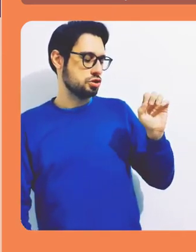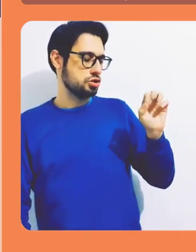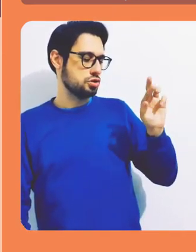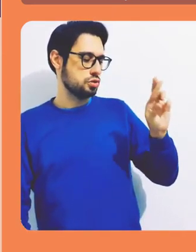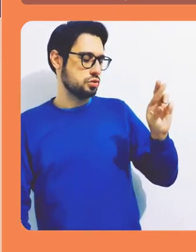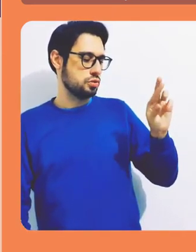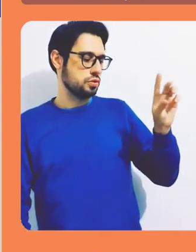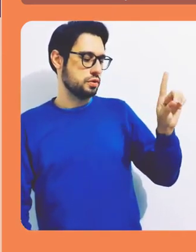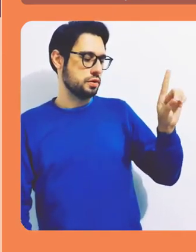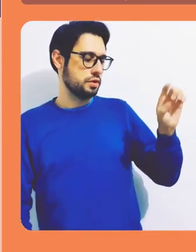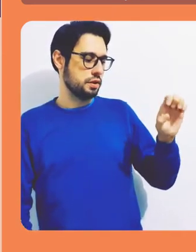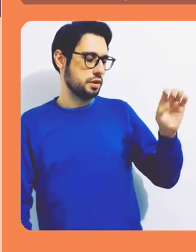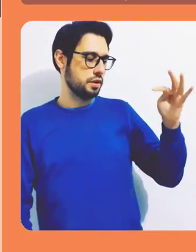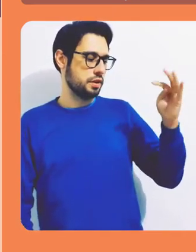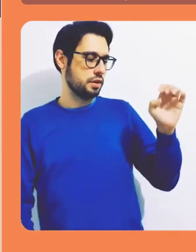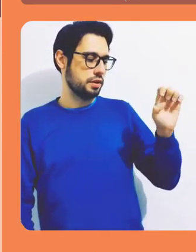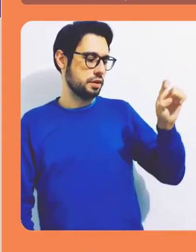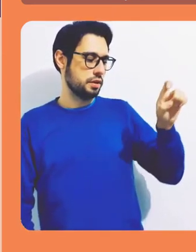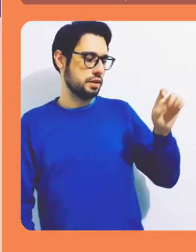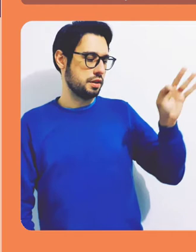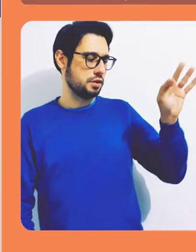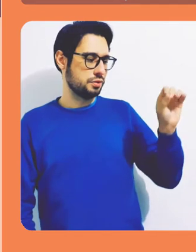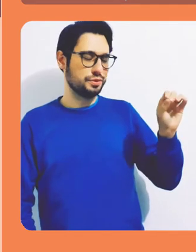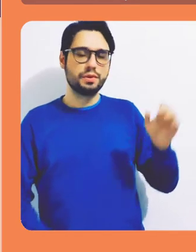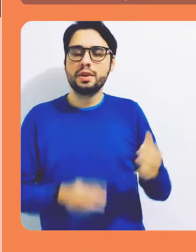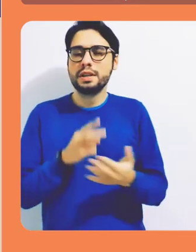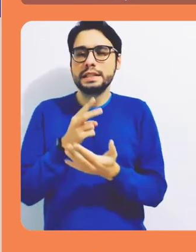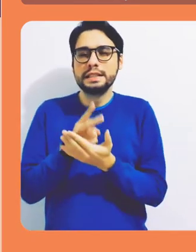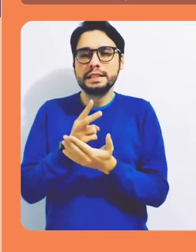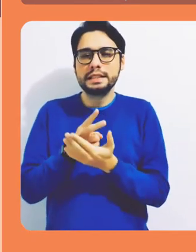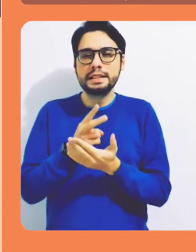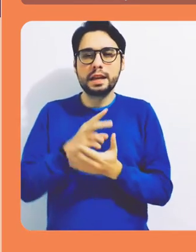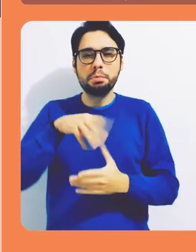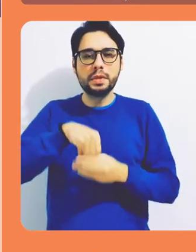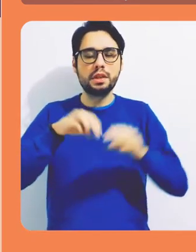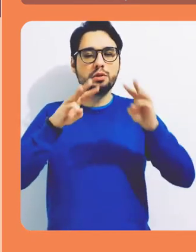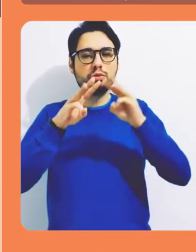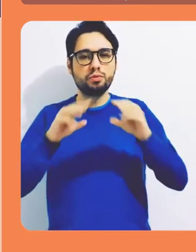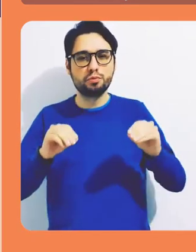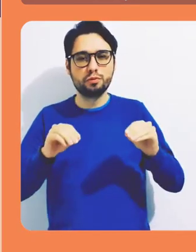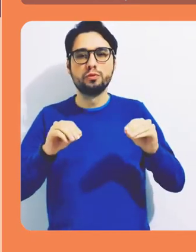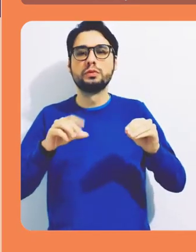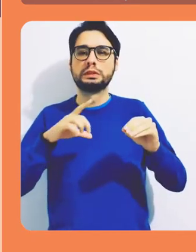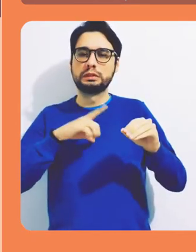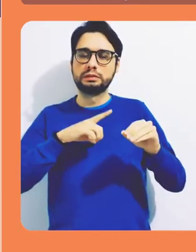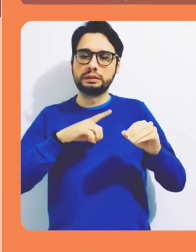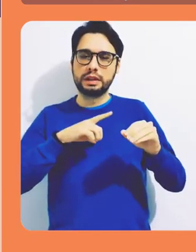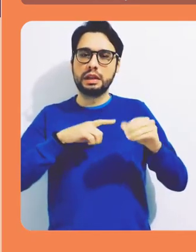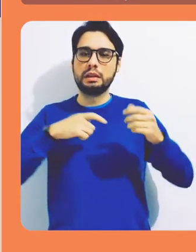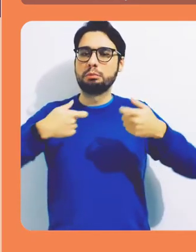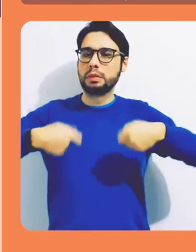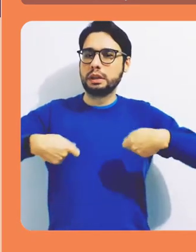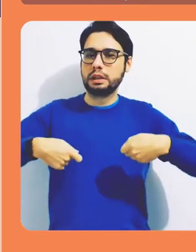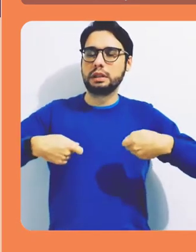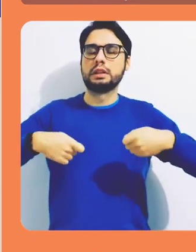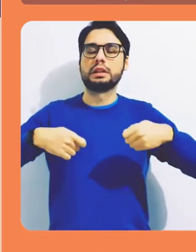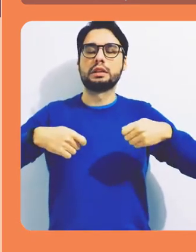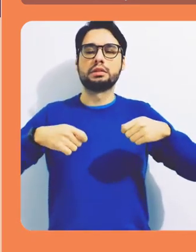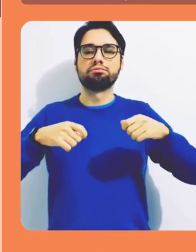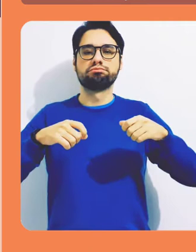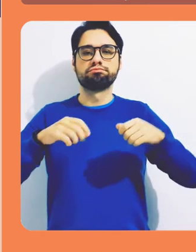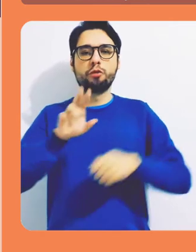funciona como gostaríamos. A gente usa o editor de texto em tudo que é espaço,